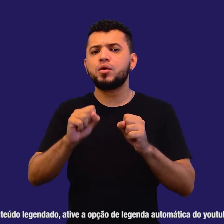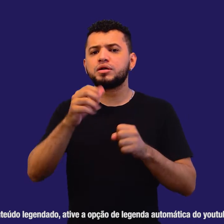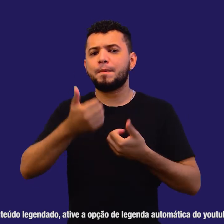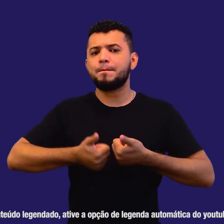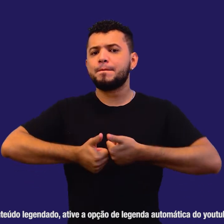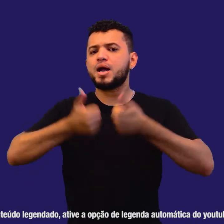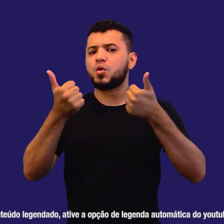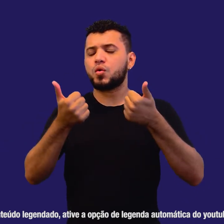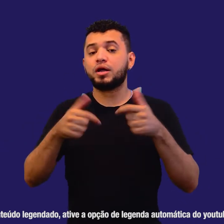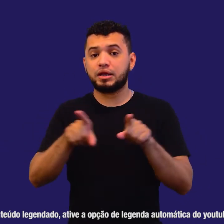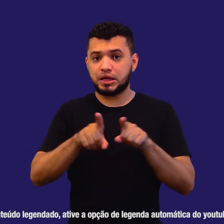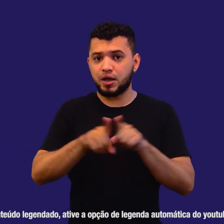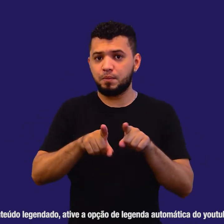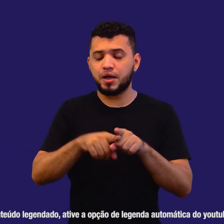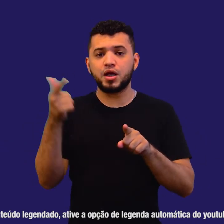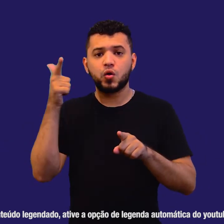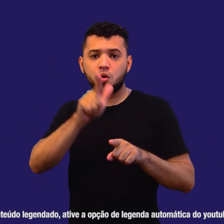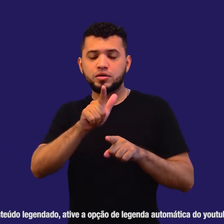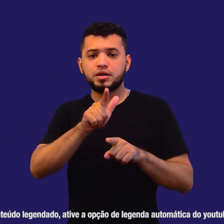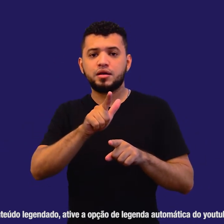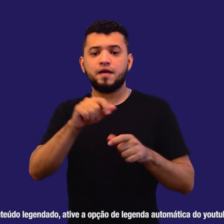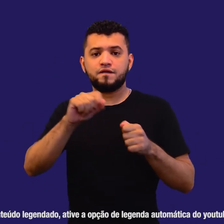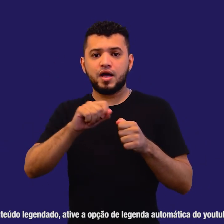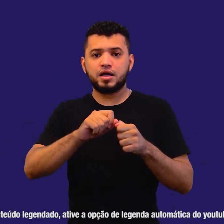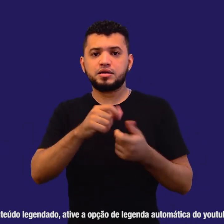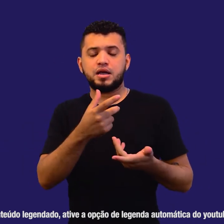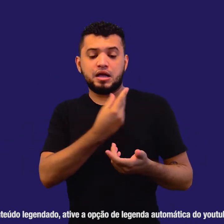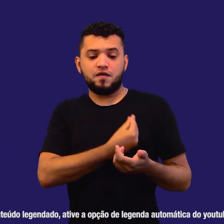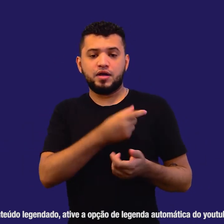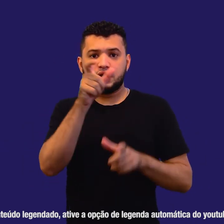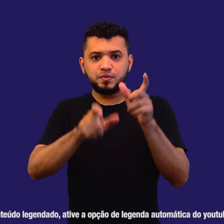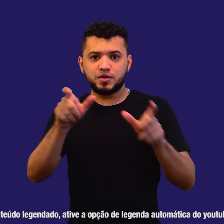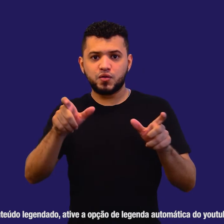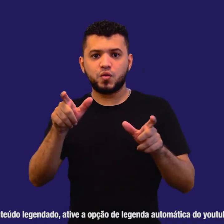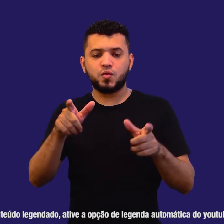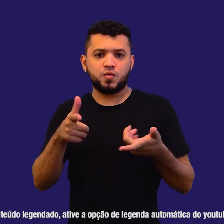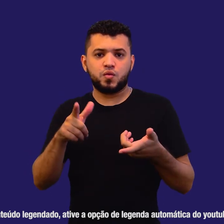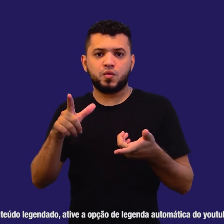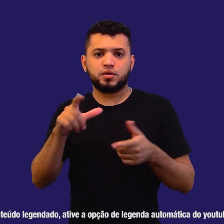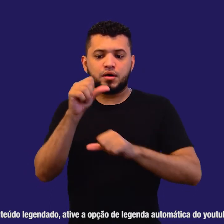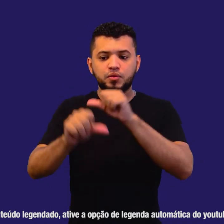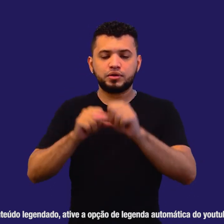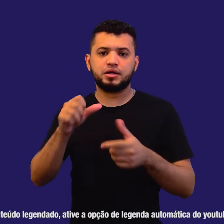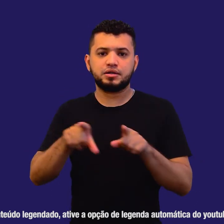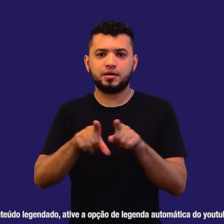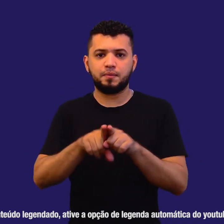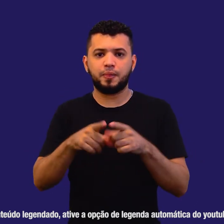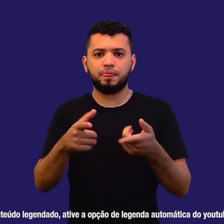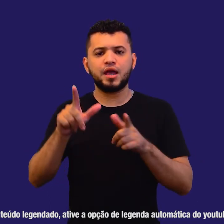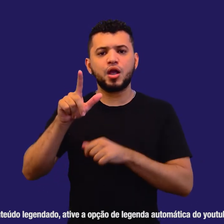também proporcionar aí, talvez, um impacto na vida de pessoas, de clientes, enfim. A mesma coisa para o ciclo